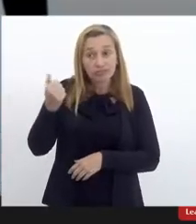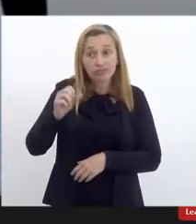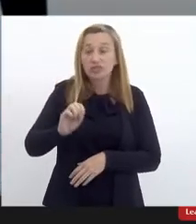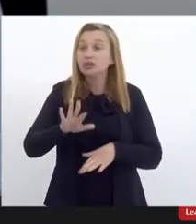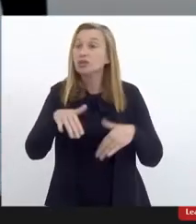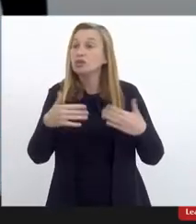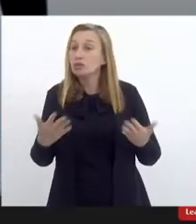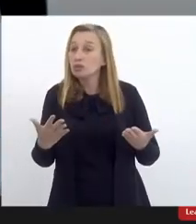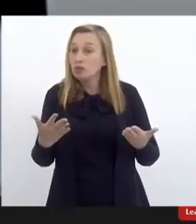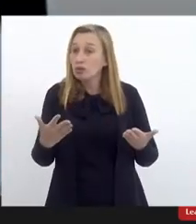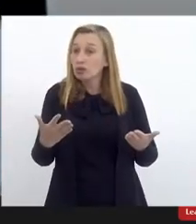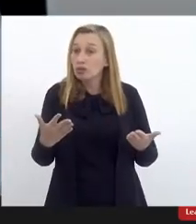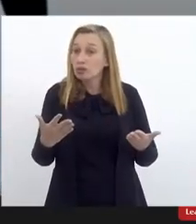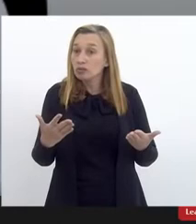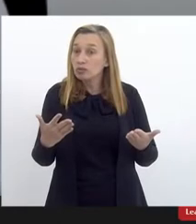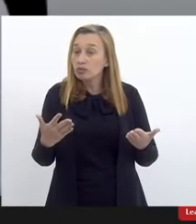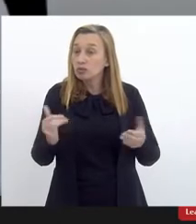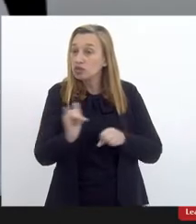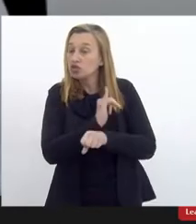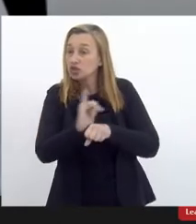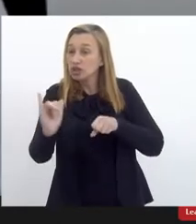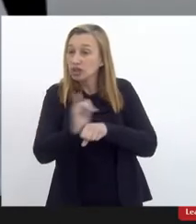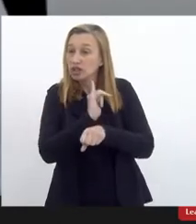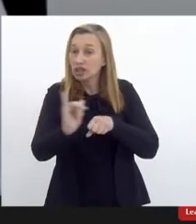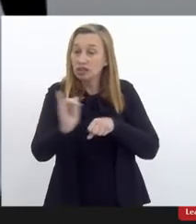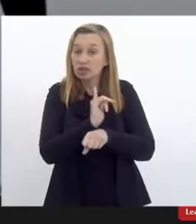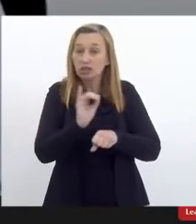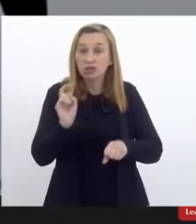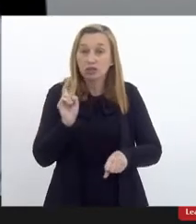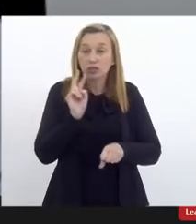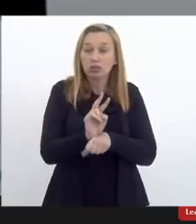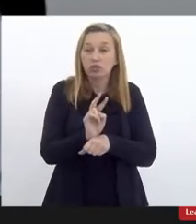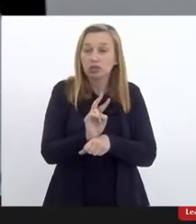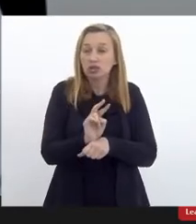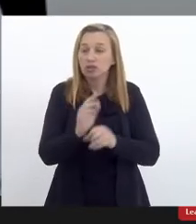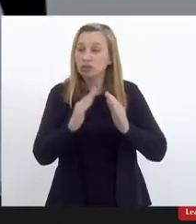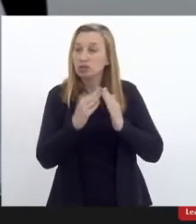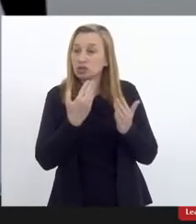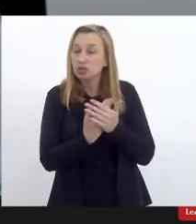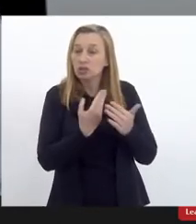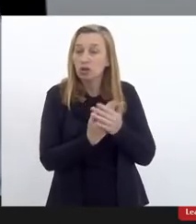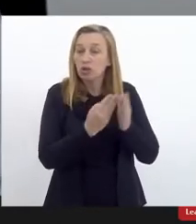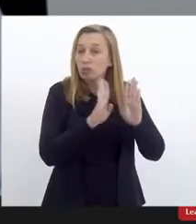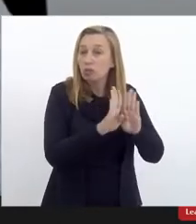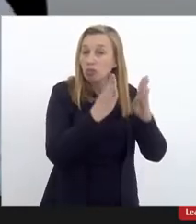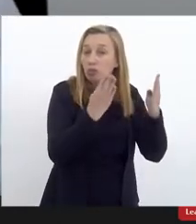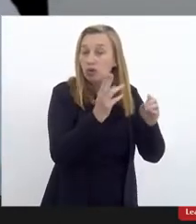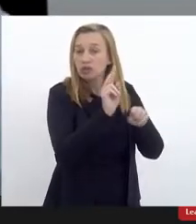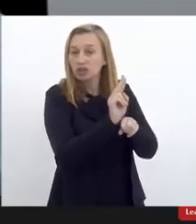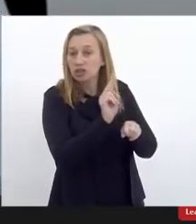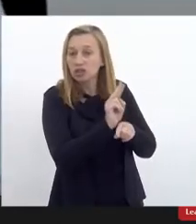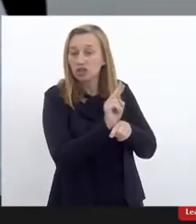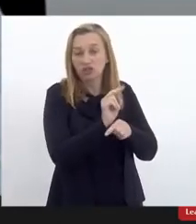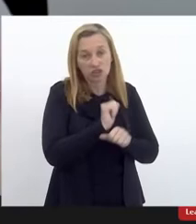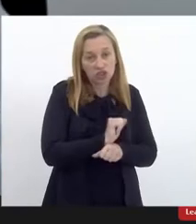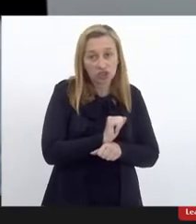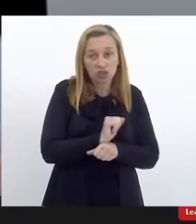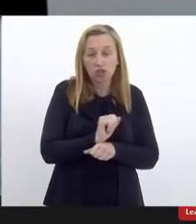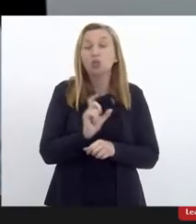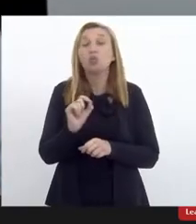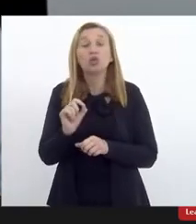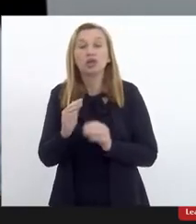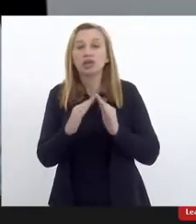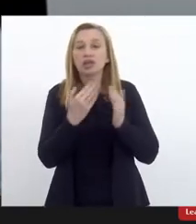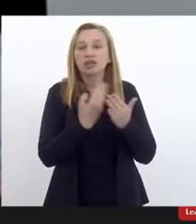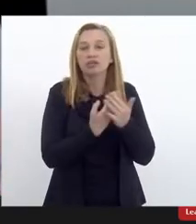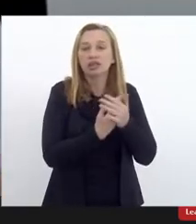ser os dispositivos, né, de proteção ao funcionamento das escolas, sejam portarias, vigias, enfim, o que a FAETEC